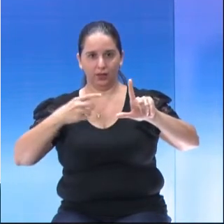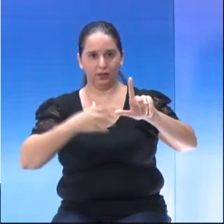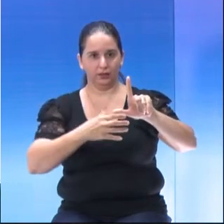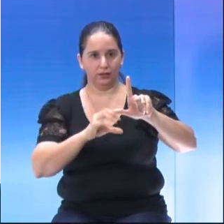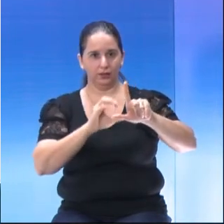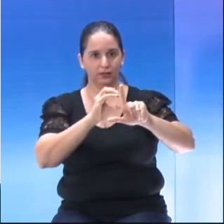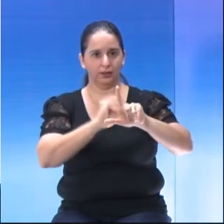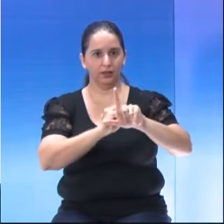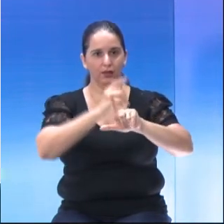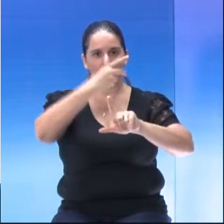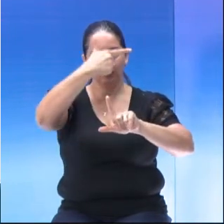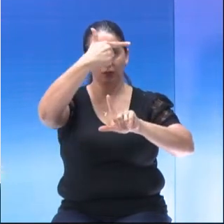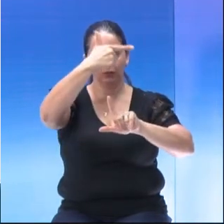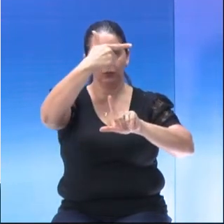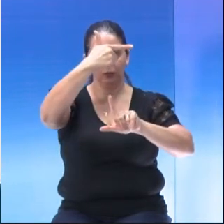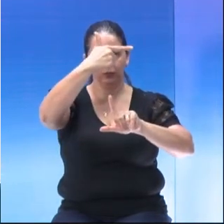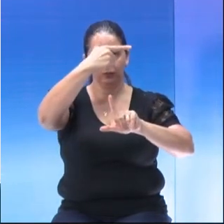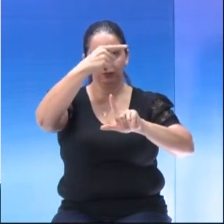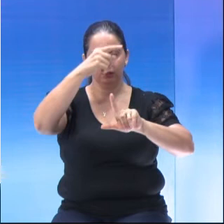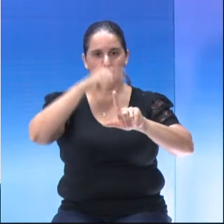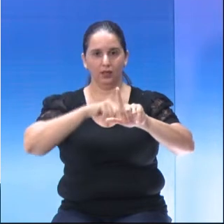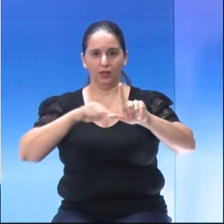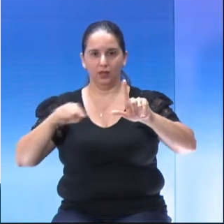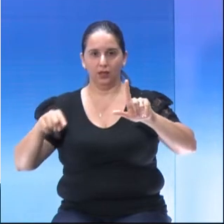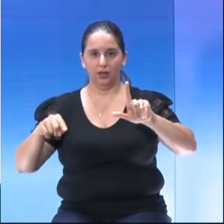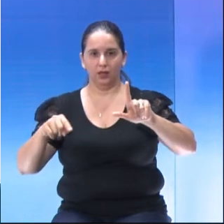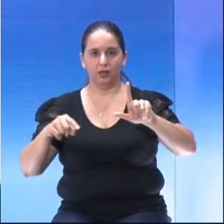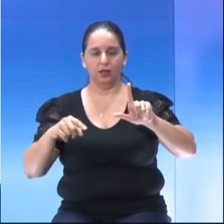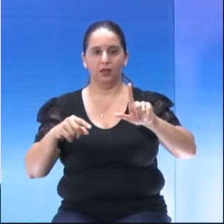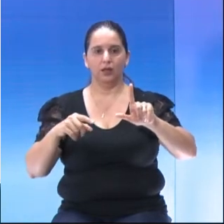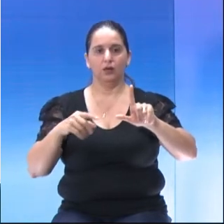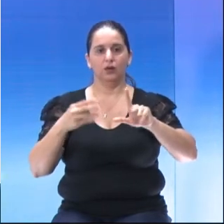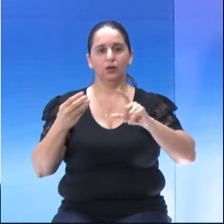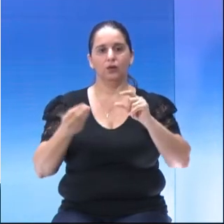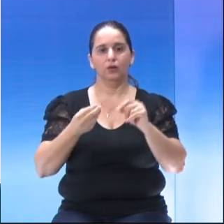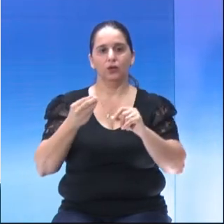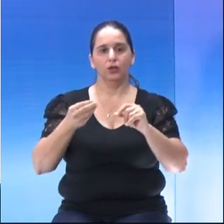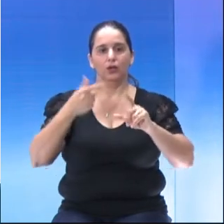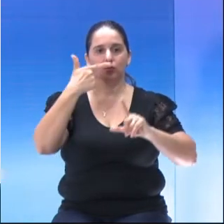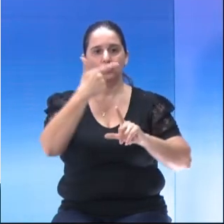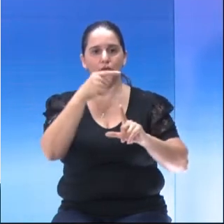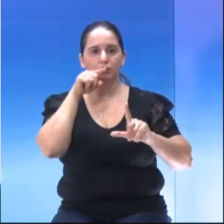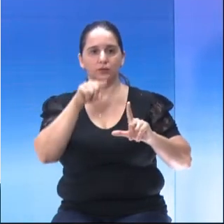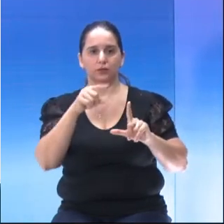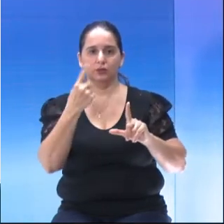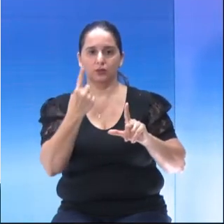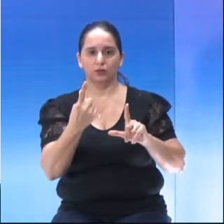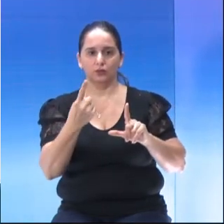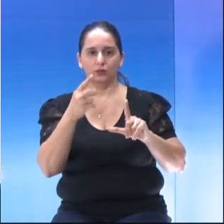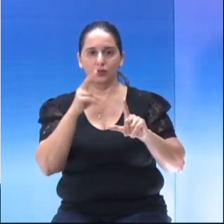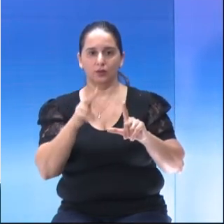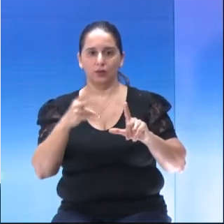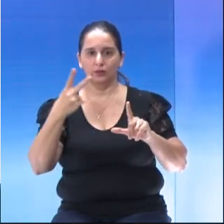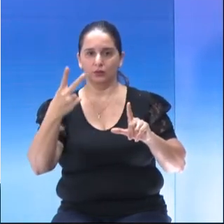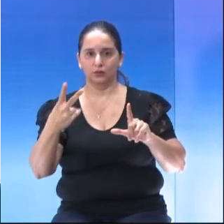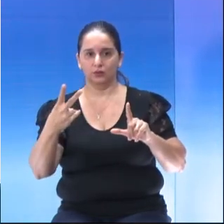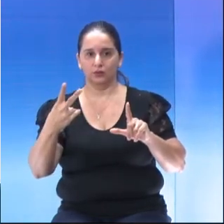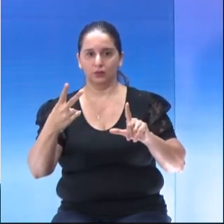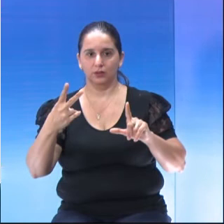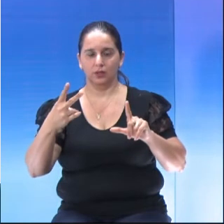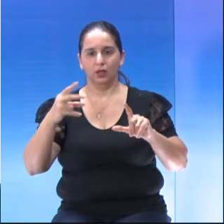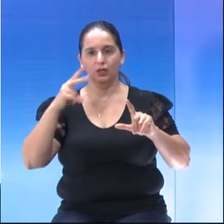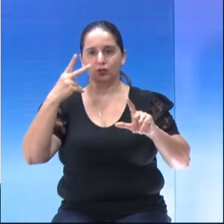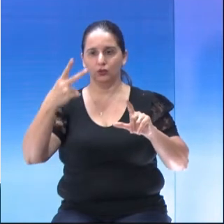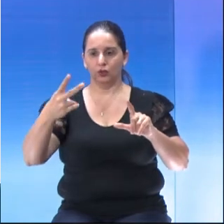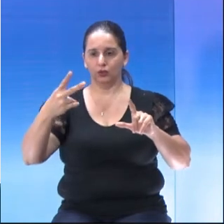1. Novamente, a fórmula, base vezes altura dividido por 2, 2 vezes 1, 2. 2 dividido por